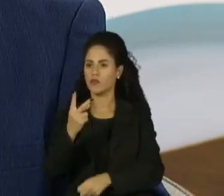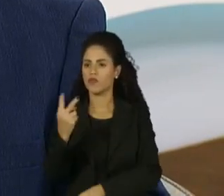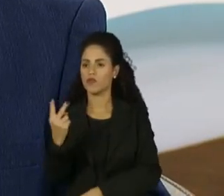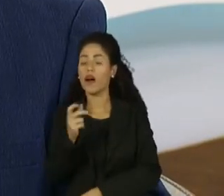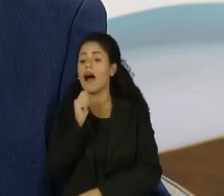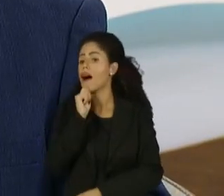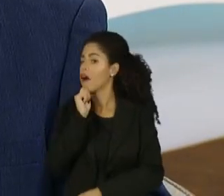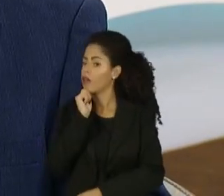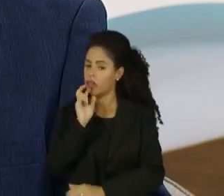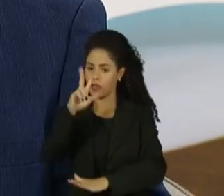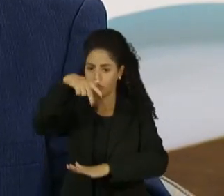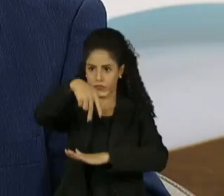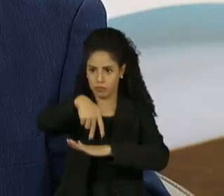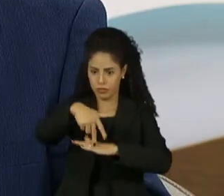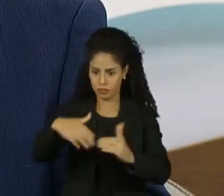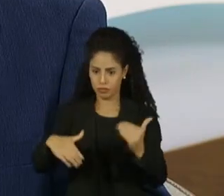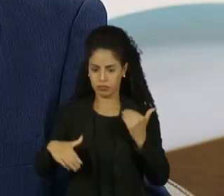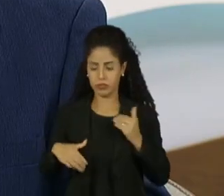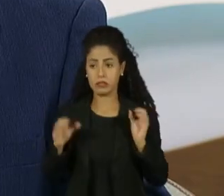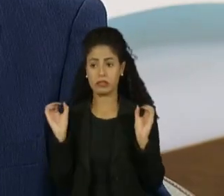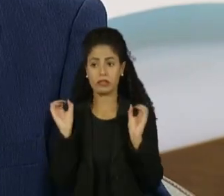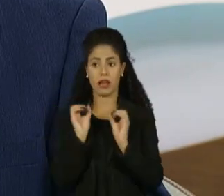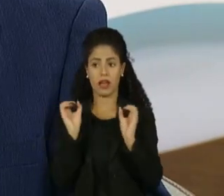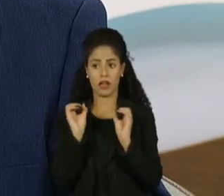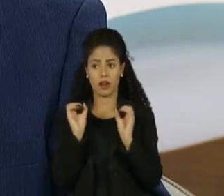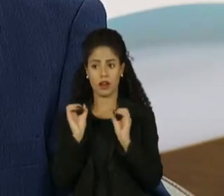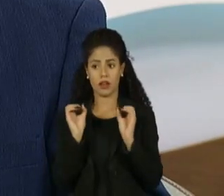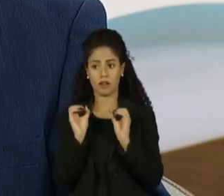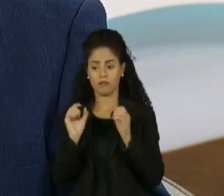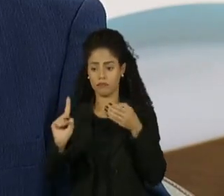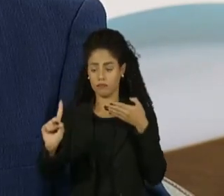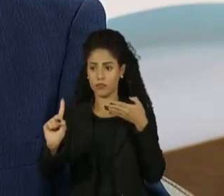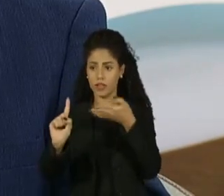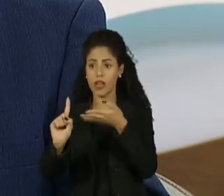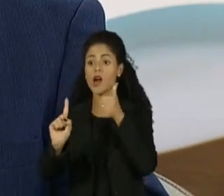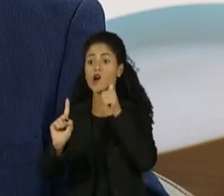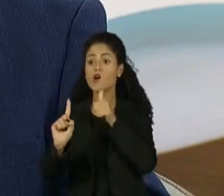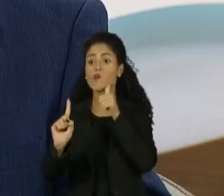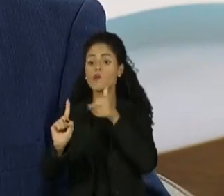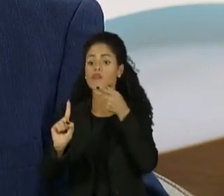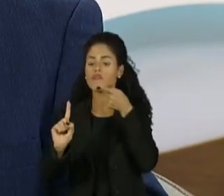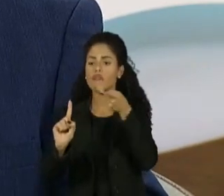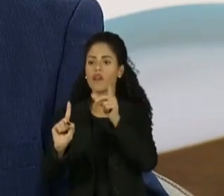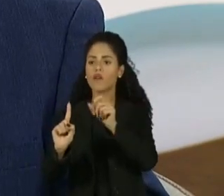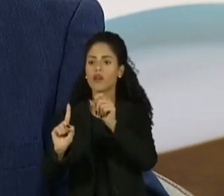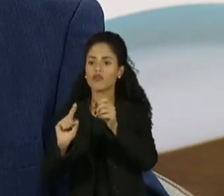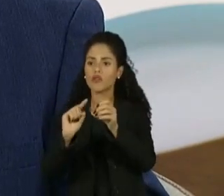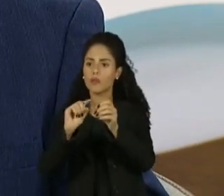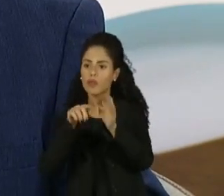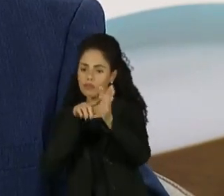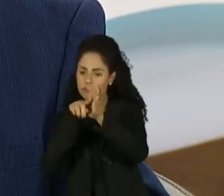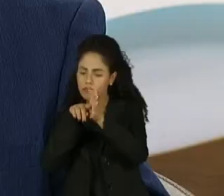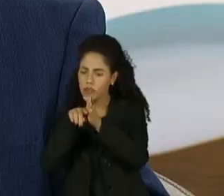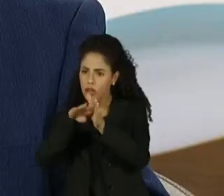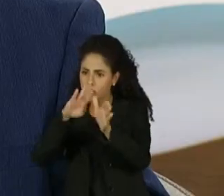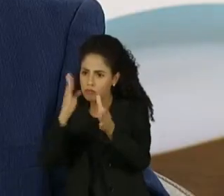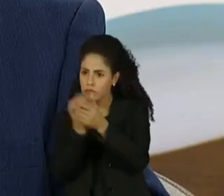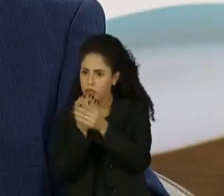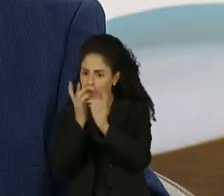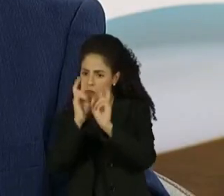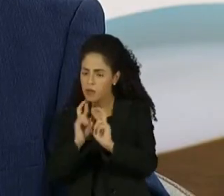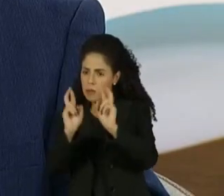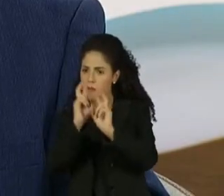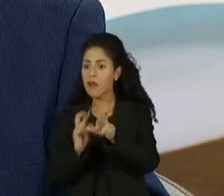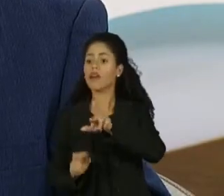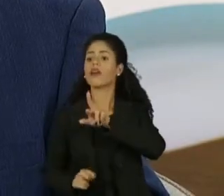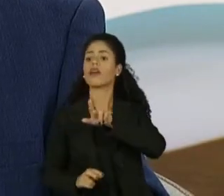ainda, que ela trata de perguntar a respeito de um inquérito que não é responsabilidade da ABIN, um inquérito